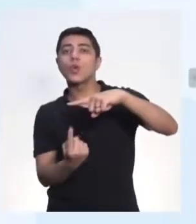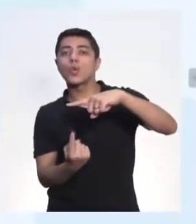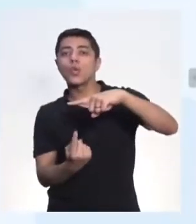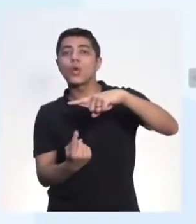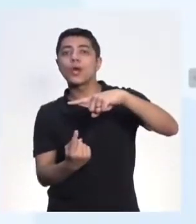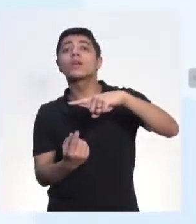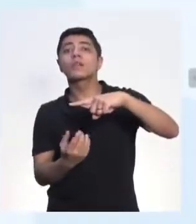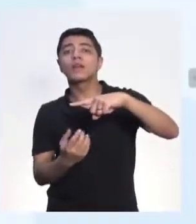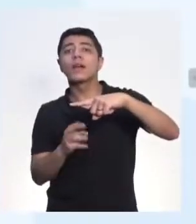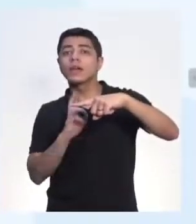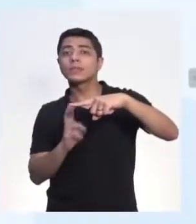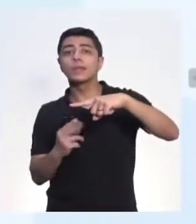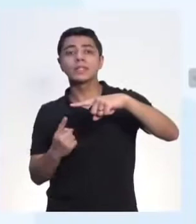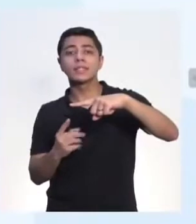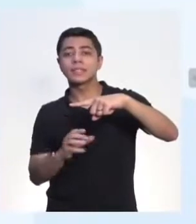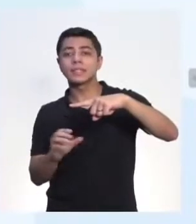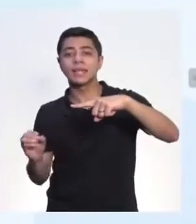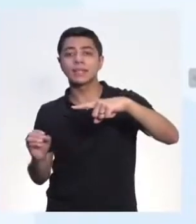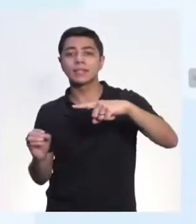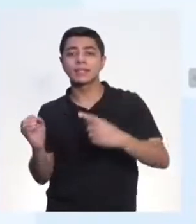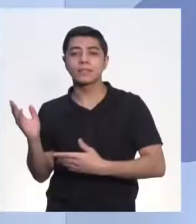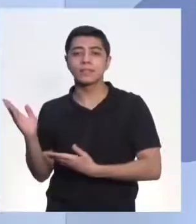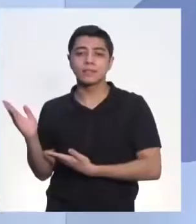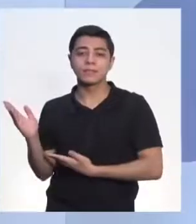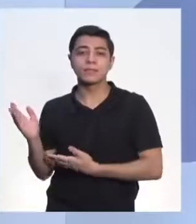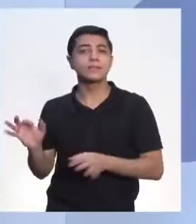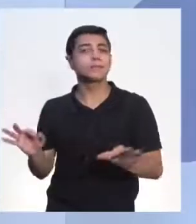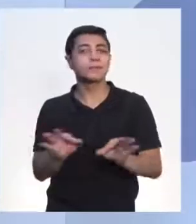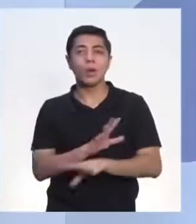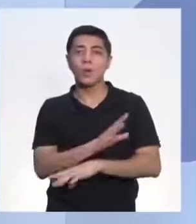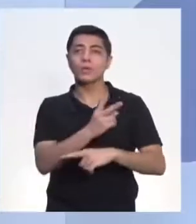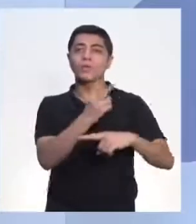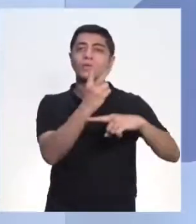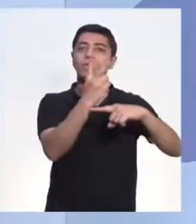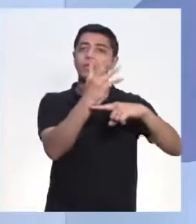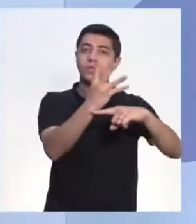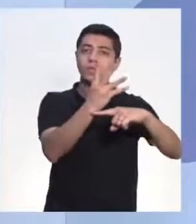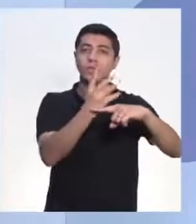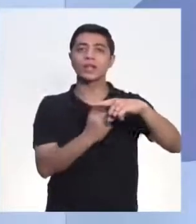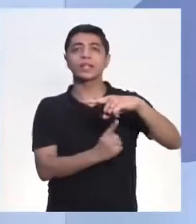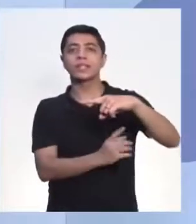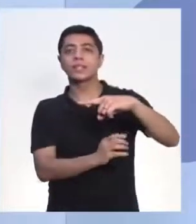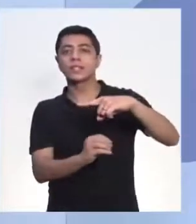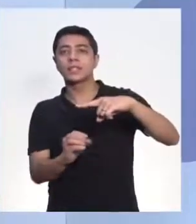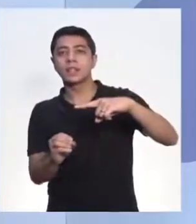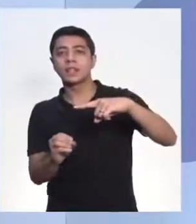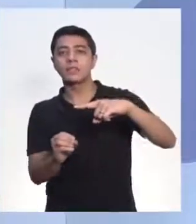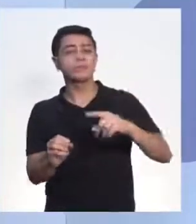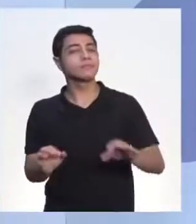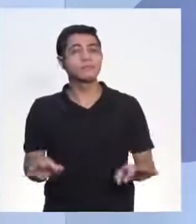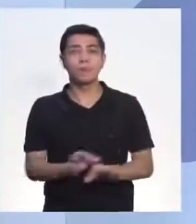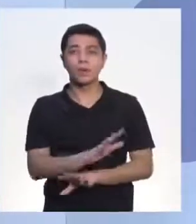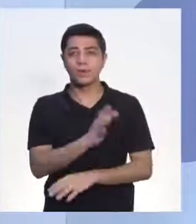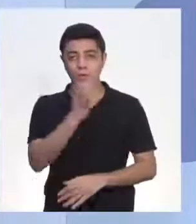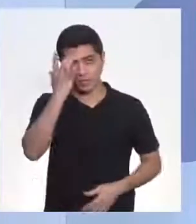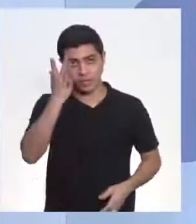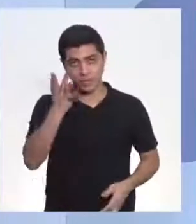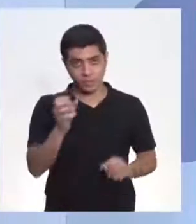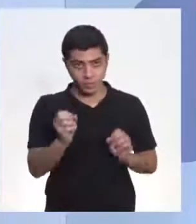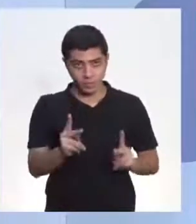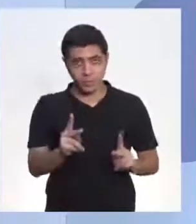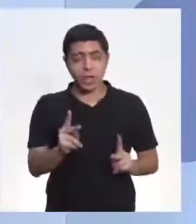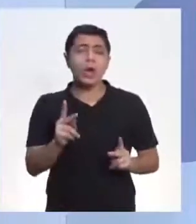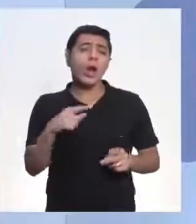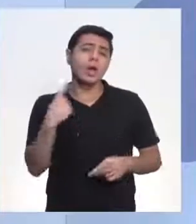100. Nós não representamos, né? Nós geralmente não fazemos essa representação do decimal como fração, né? Mas